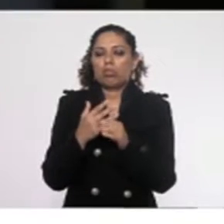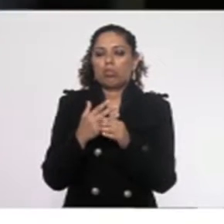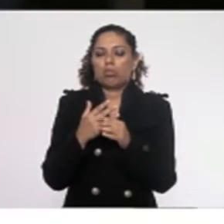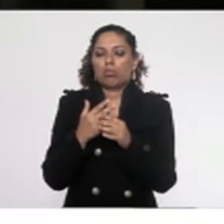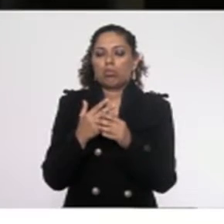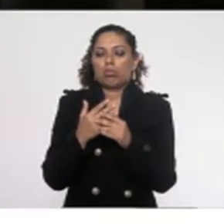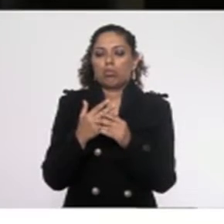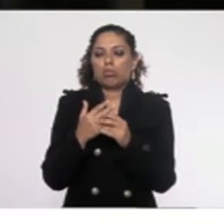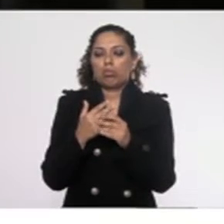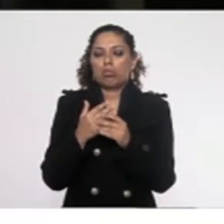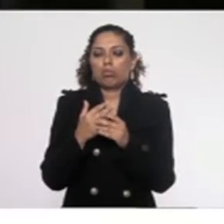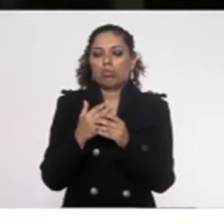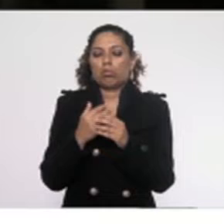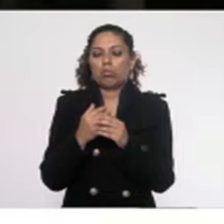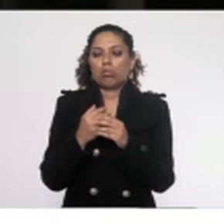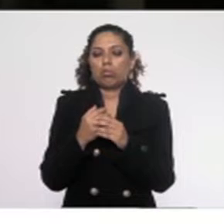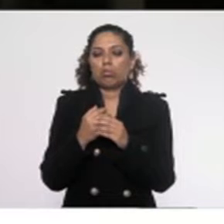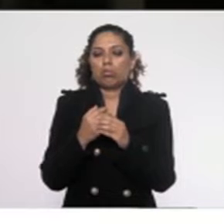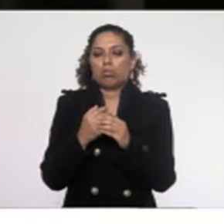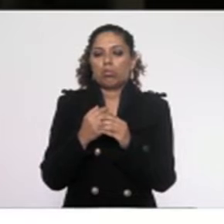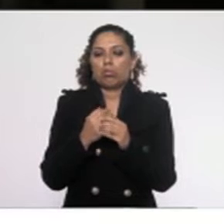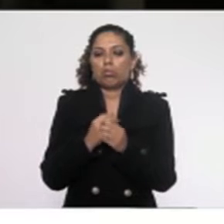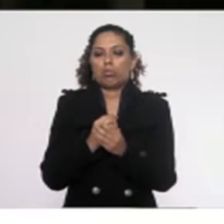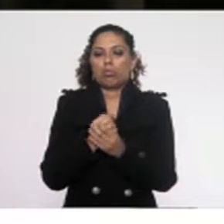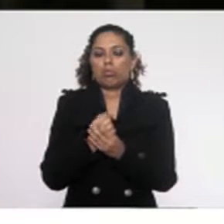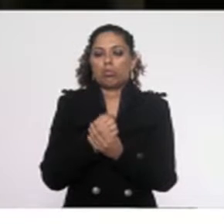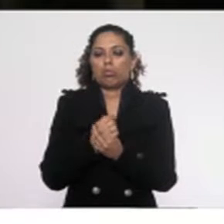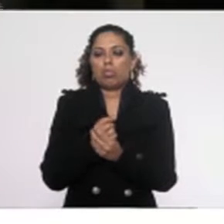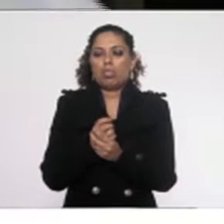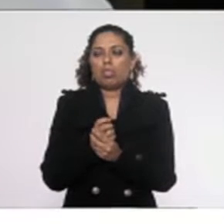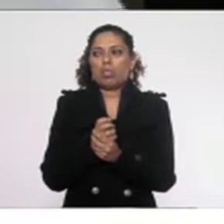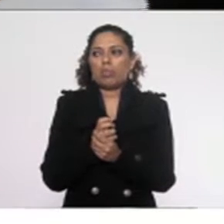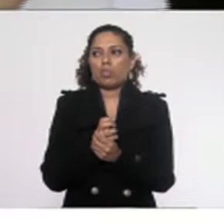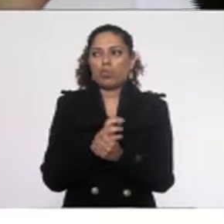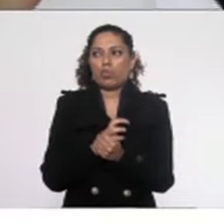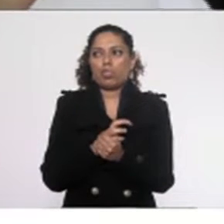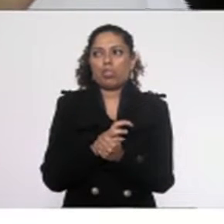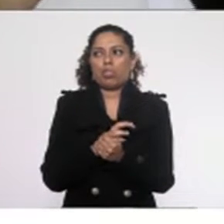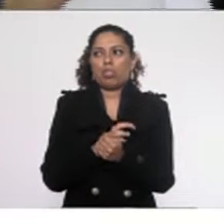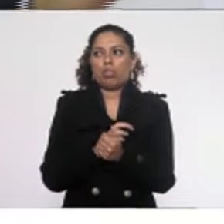a do Rio Previdência, as duas leis.